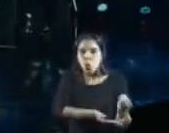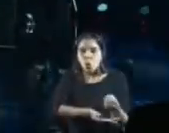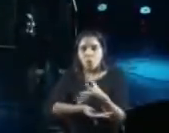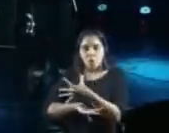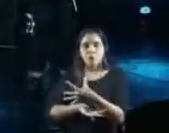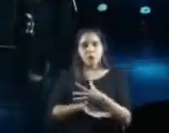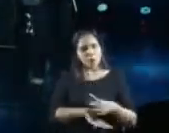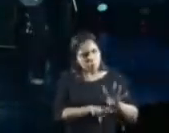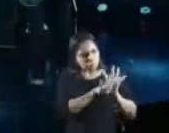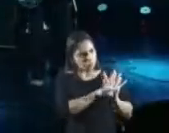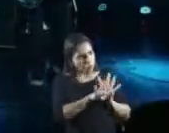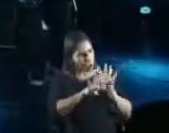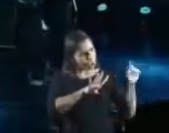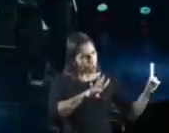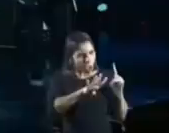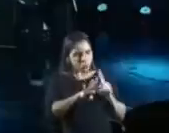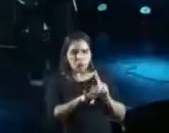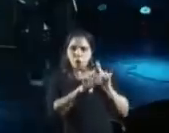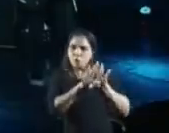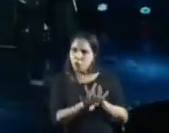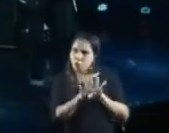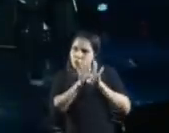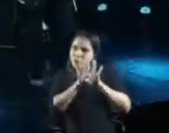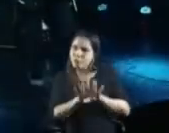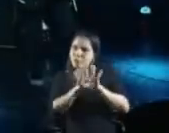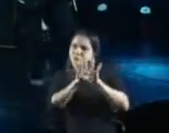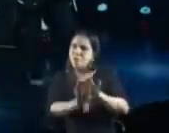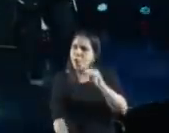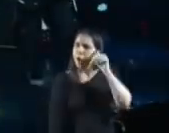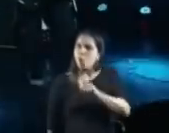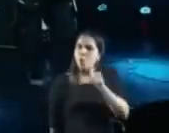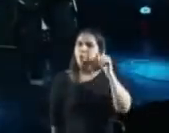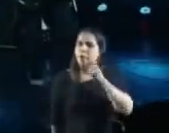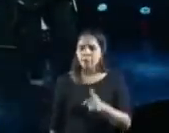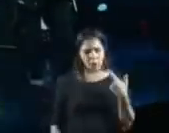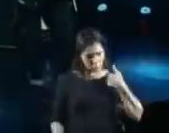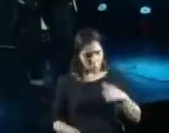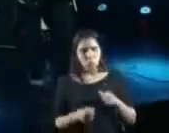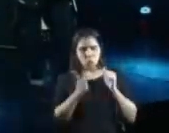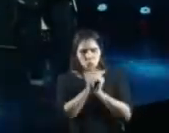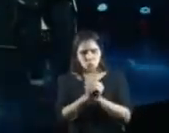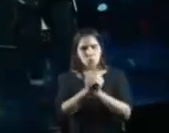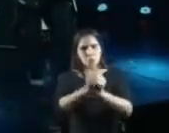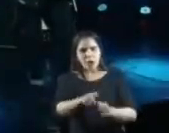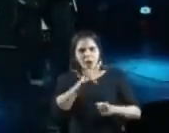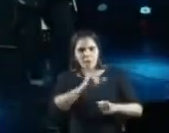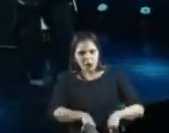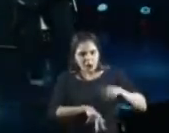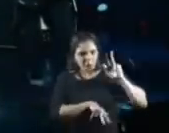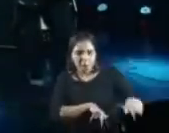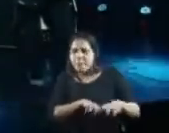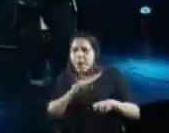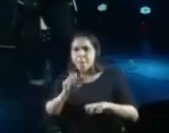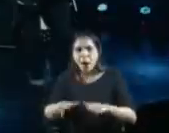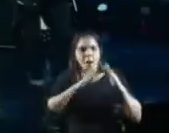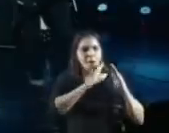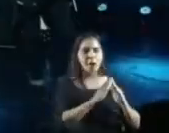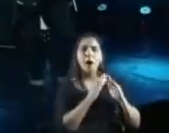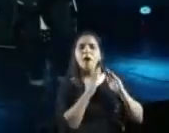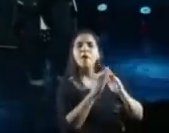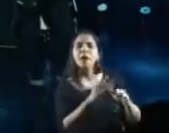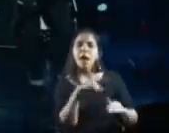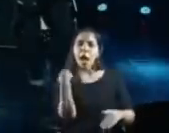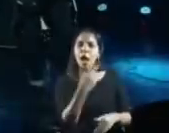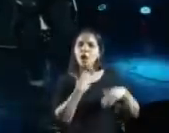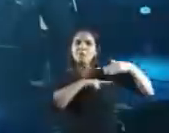junte-te a nós, companheira, que comigo vai levar a cada canto, a cada lado, a nossa